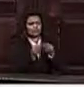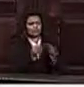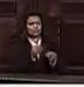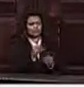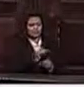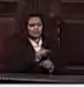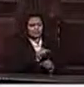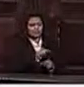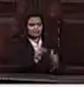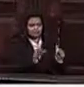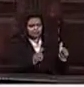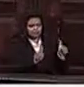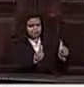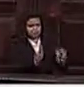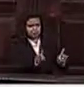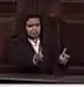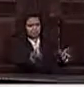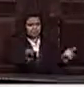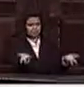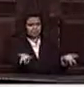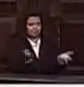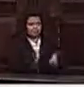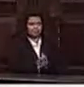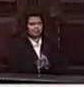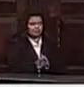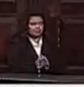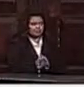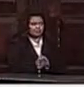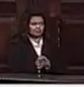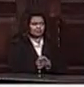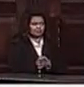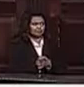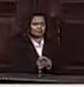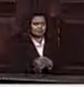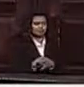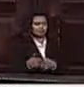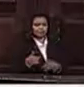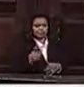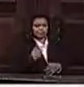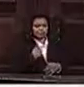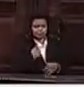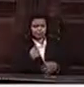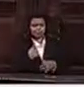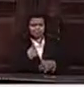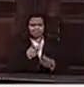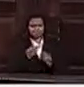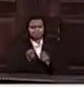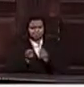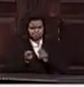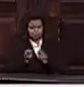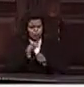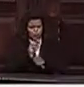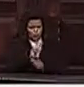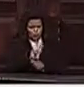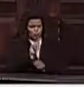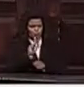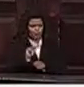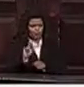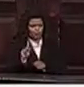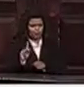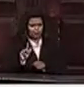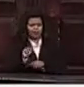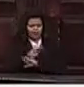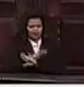aqui, eu não faço aqui apologia para o término das UPPs, mas, como profissional da segurança pública,